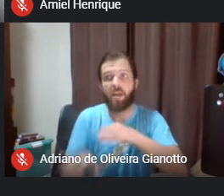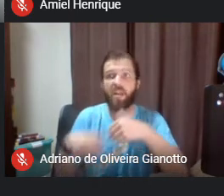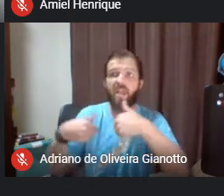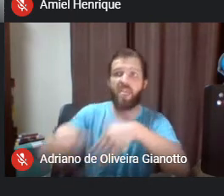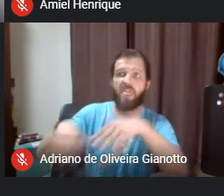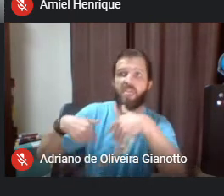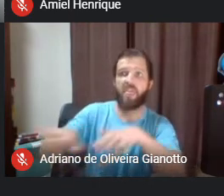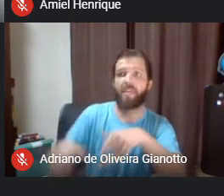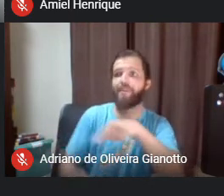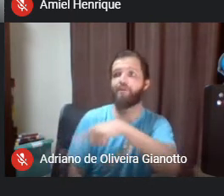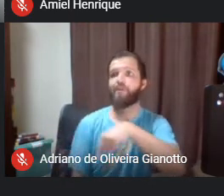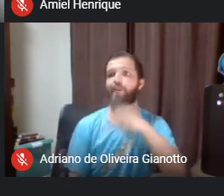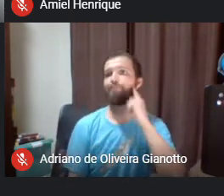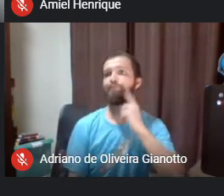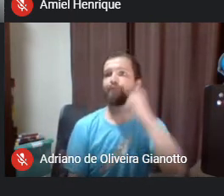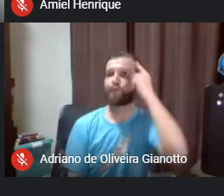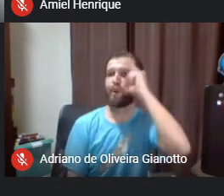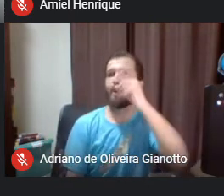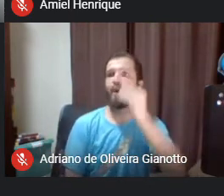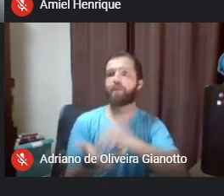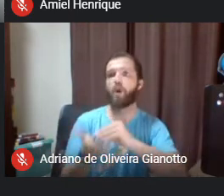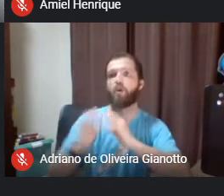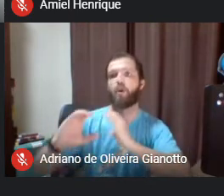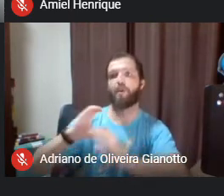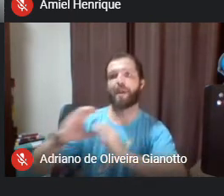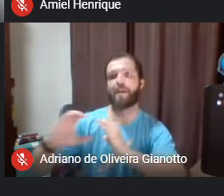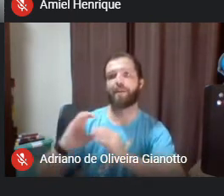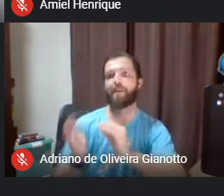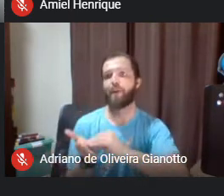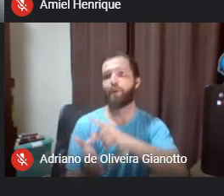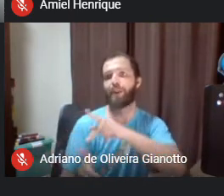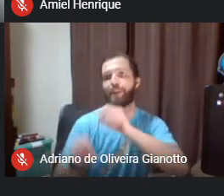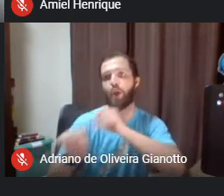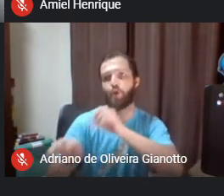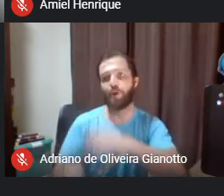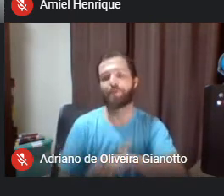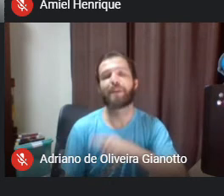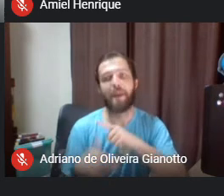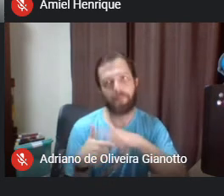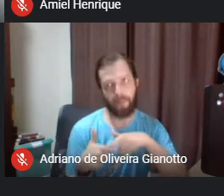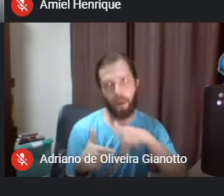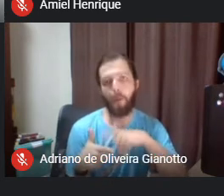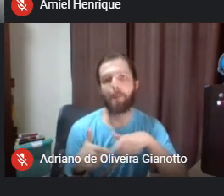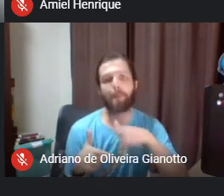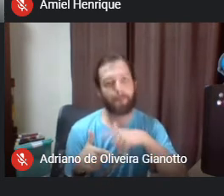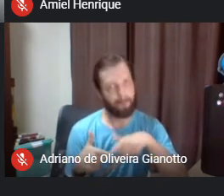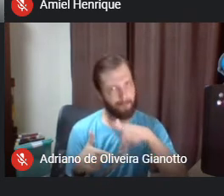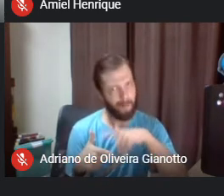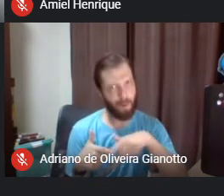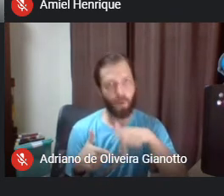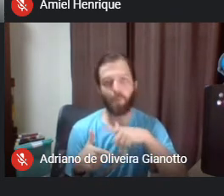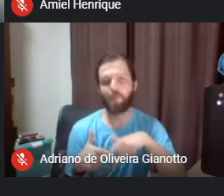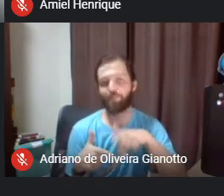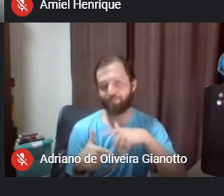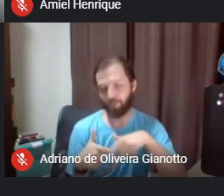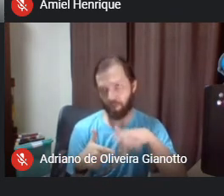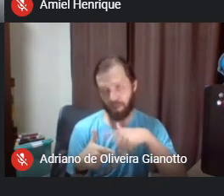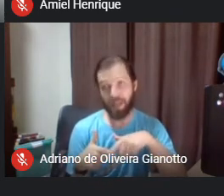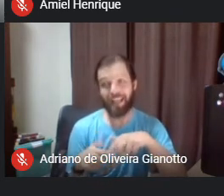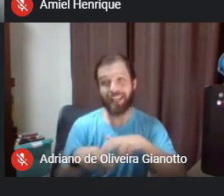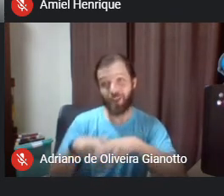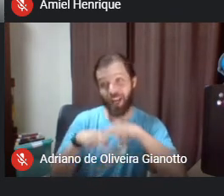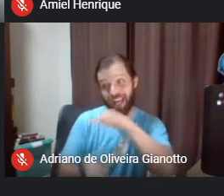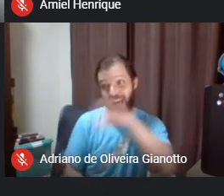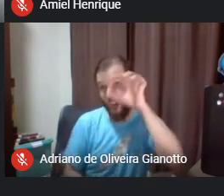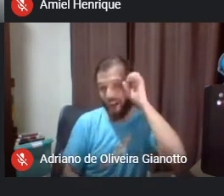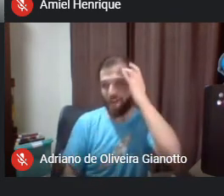aí, quantas famílias aí que não cobram esse ensino para os surdos? Né? Então, falta de comunicação, falta de ensinar. Então, tem